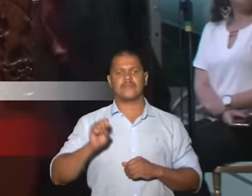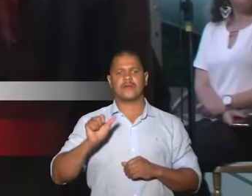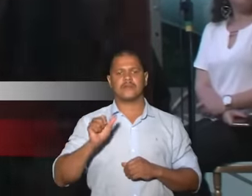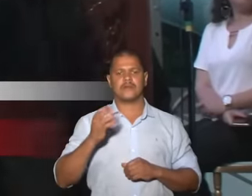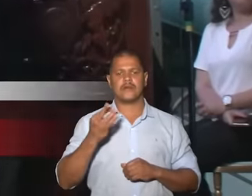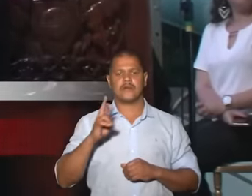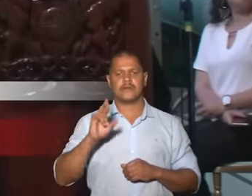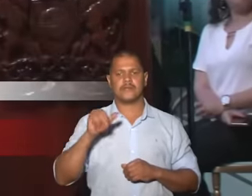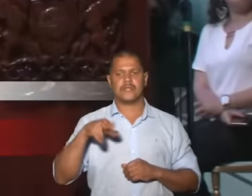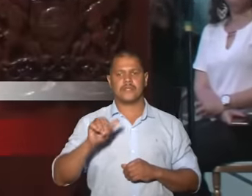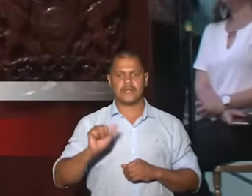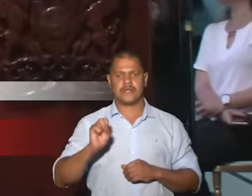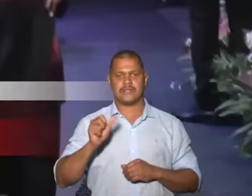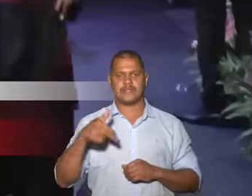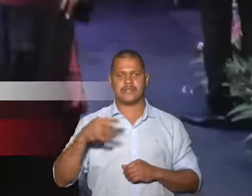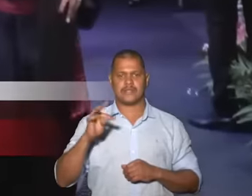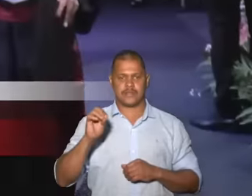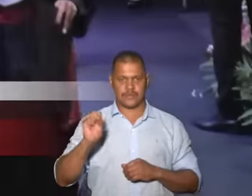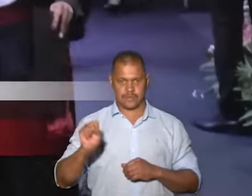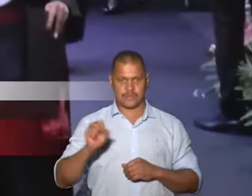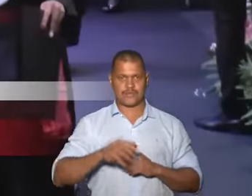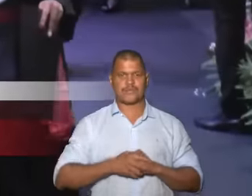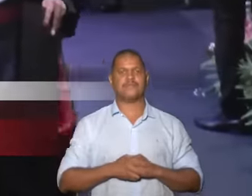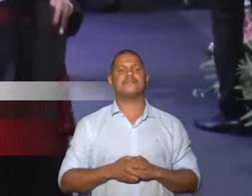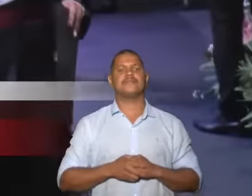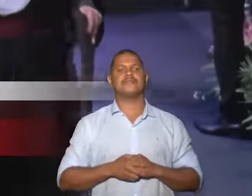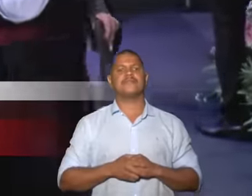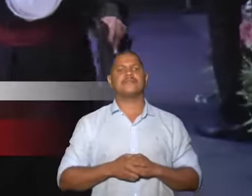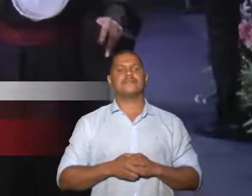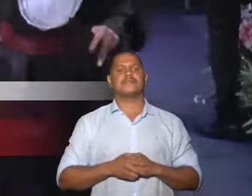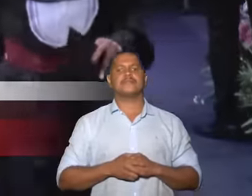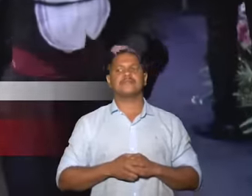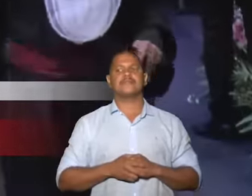Sabrina dos Santos de Freitas.